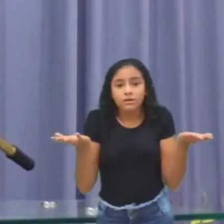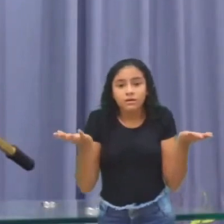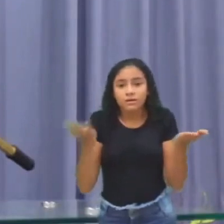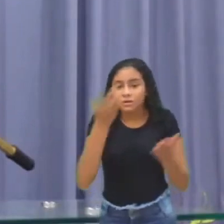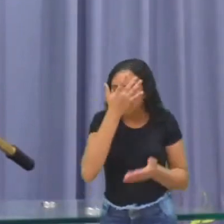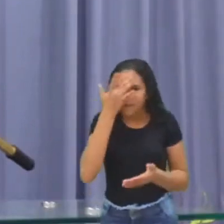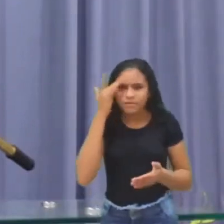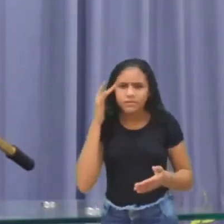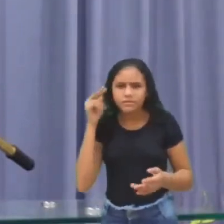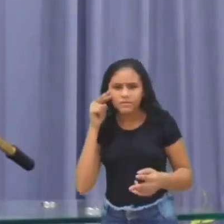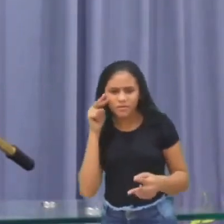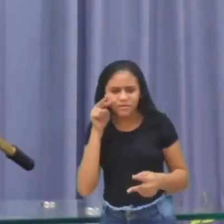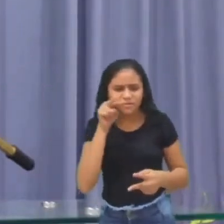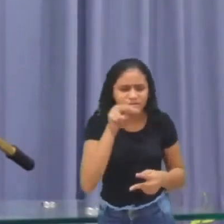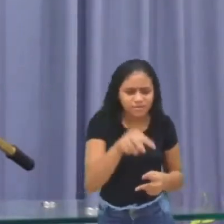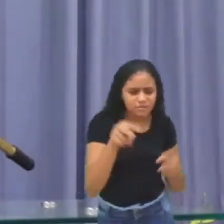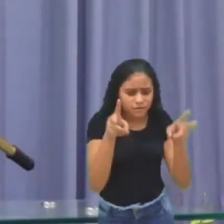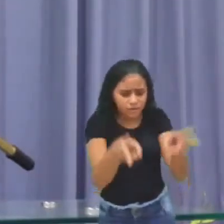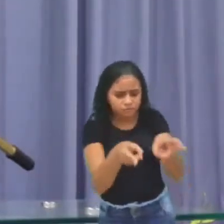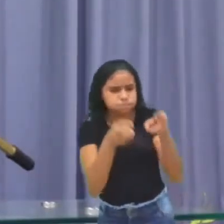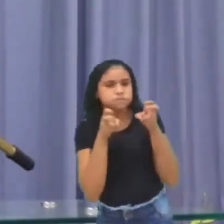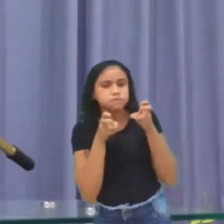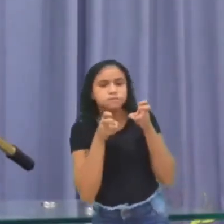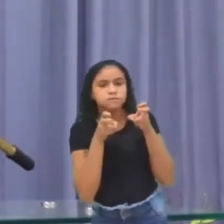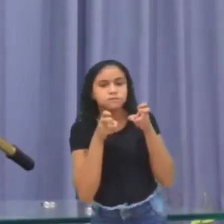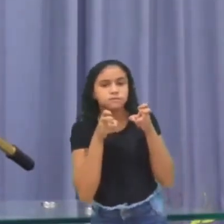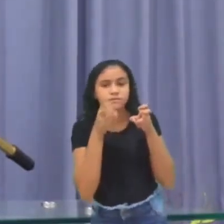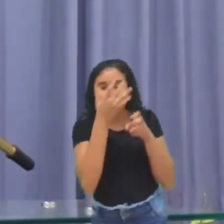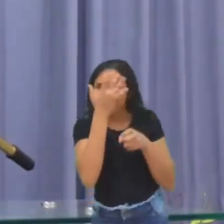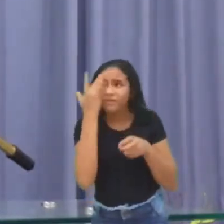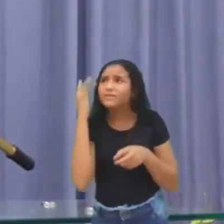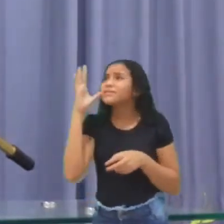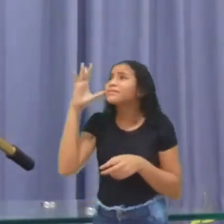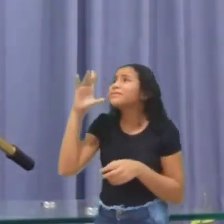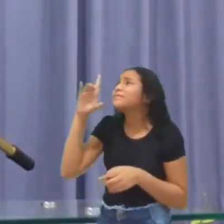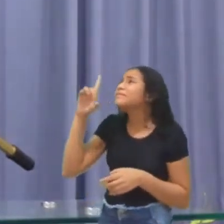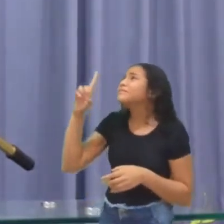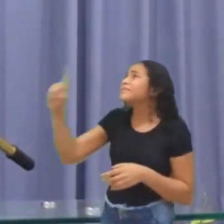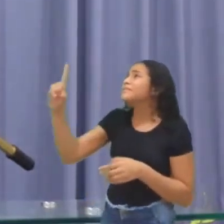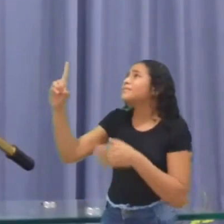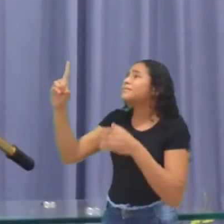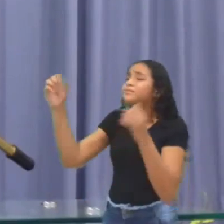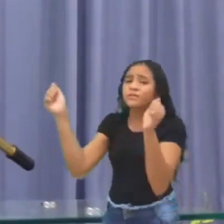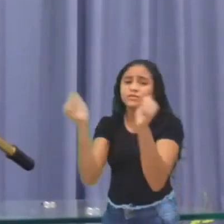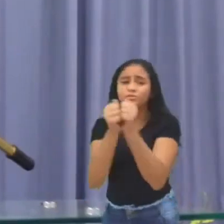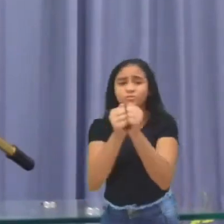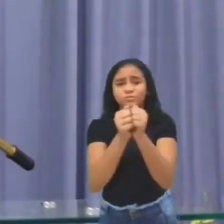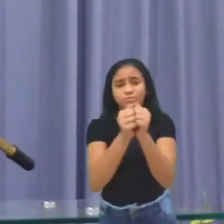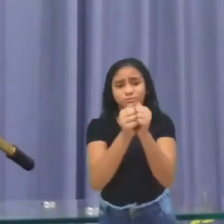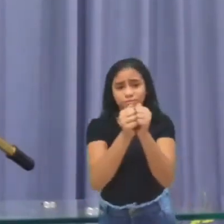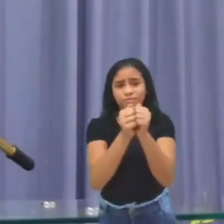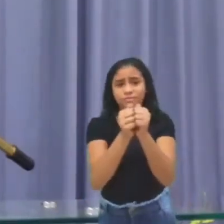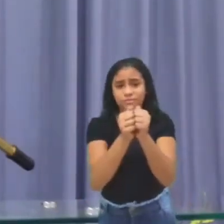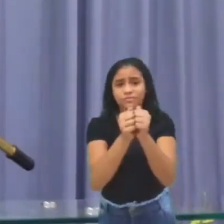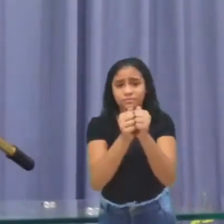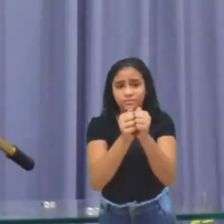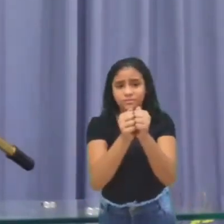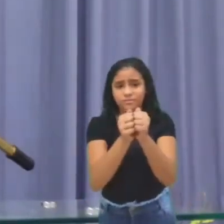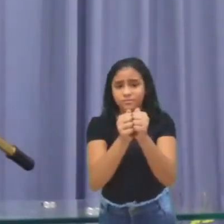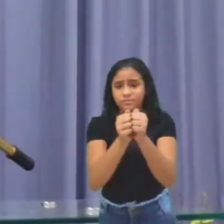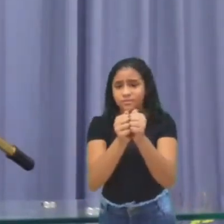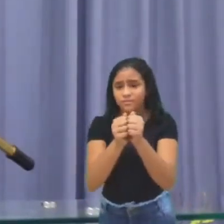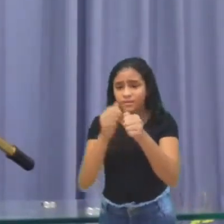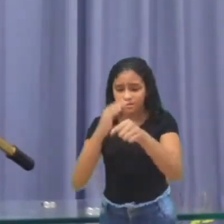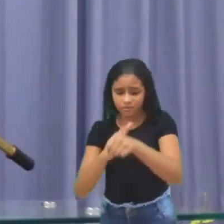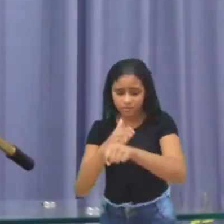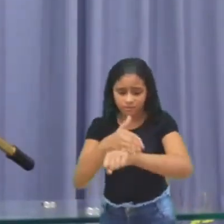perceber que há uma saída. A pessoa não consegue perceber que Deus é com ela. Entende? Eles